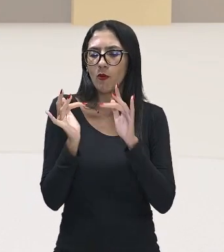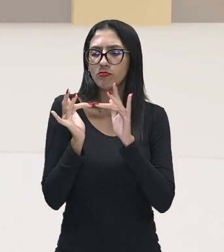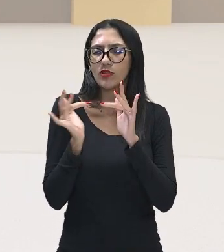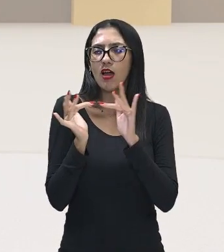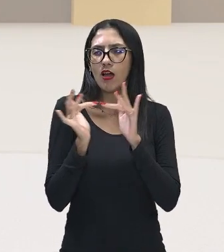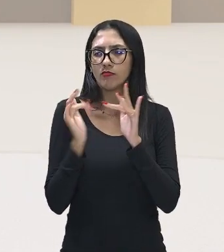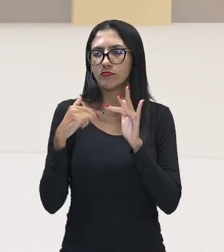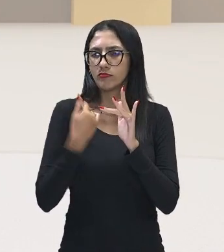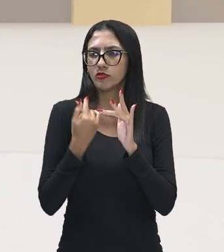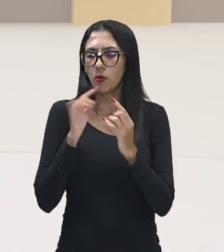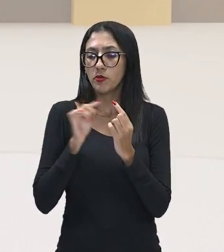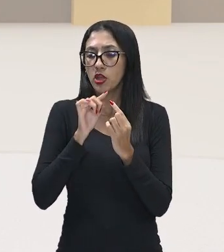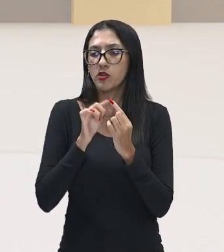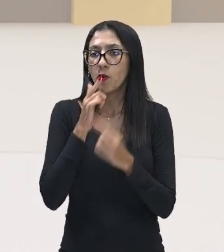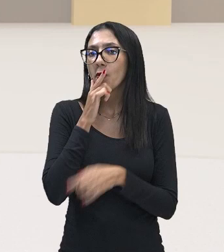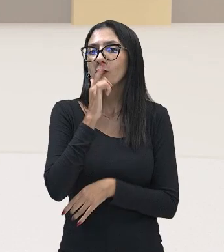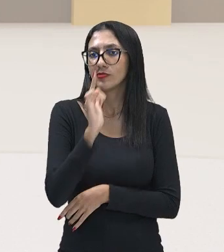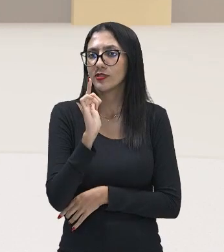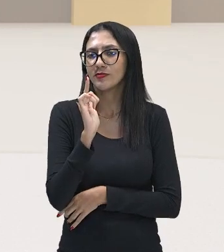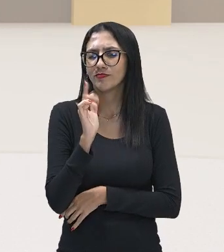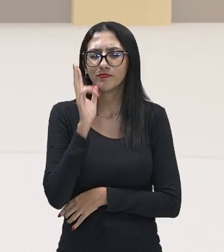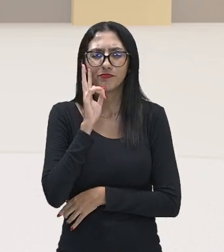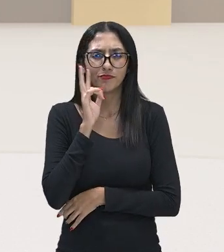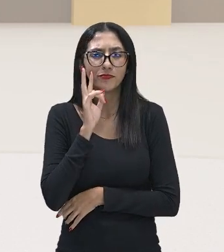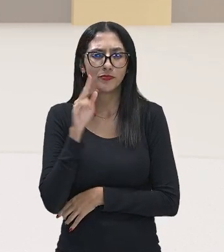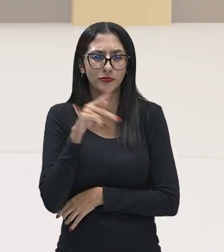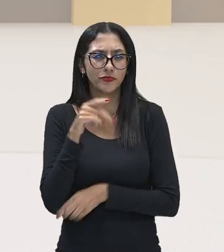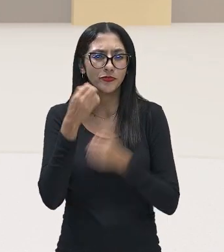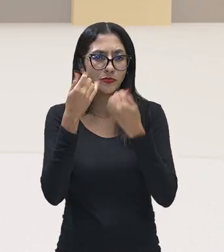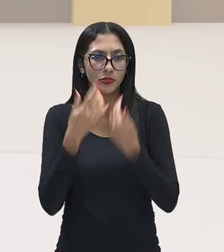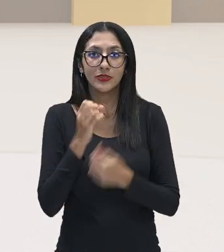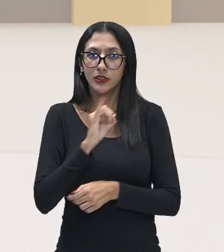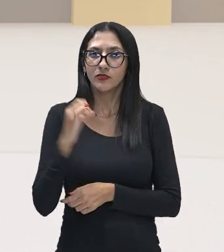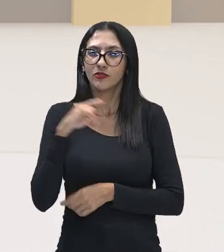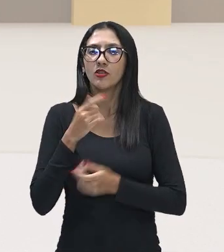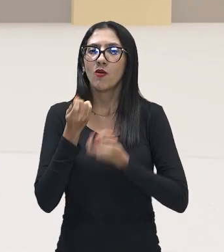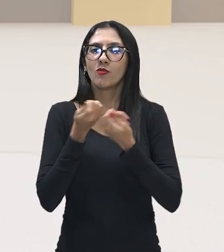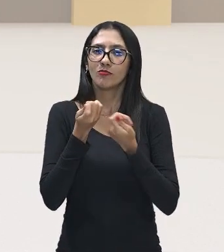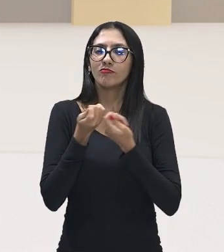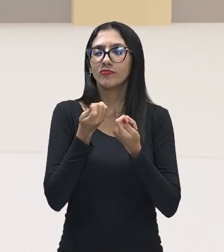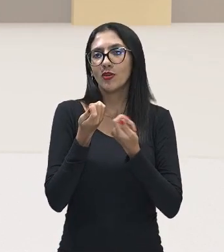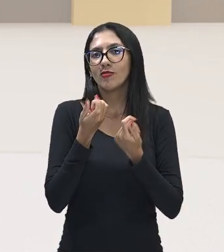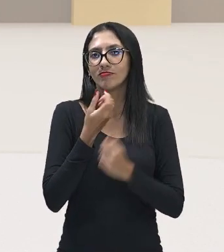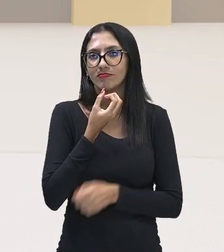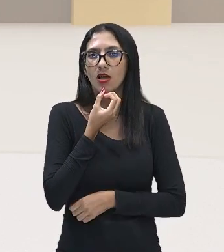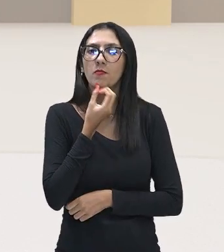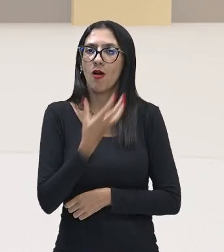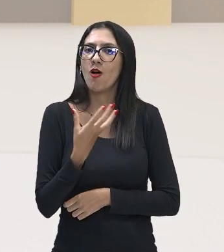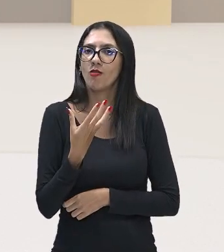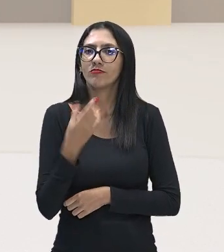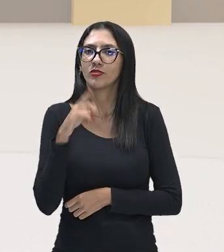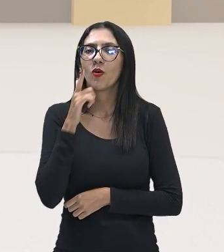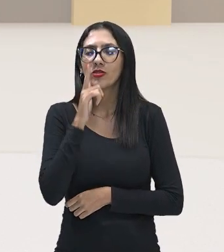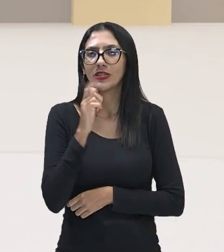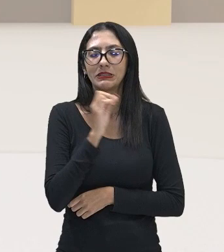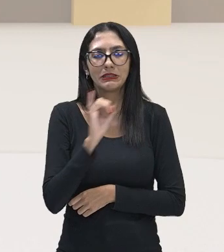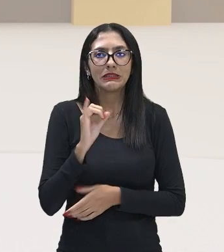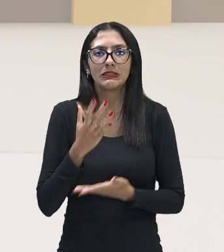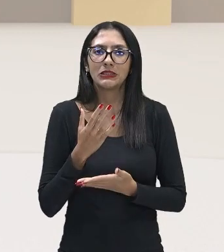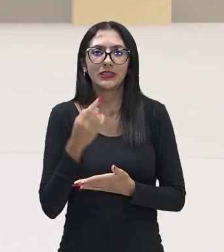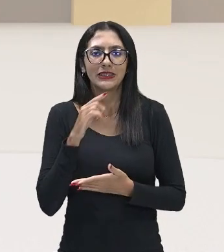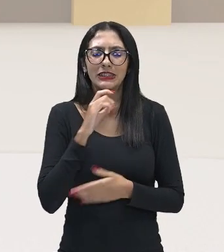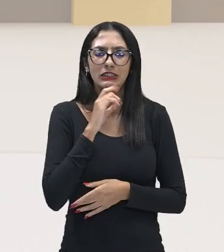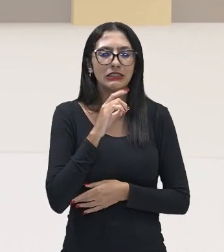objetivos. Exatamente o que o professor Rino acabou de dizer. Se você tem controle, né, você vai conseguir alcançar seus objetivos. Agora, se você não